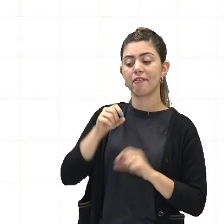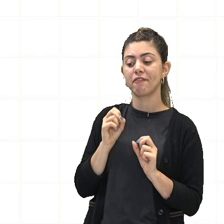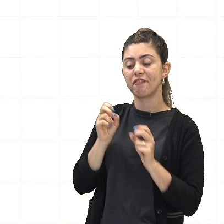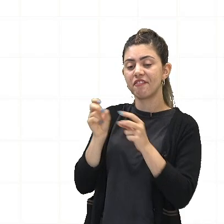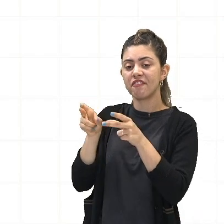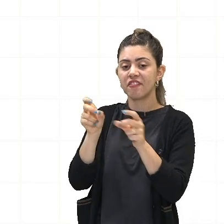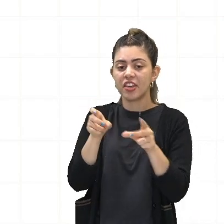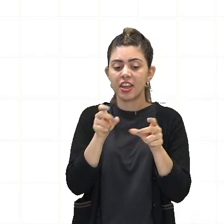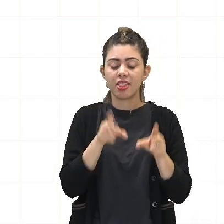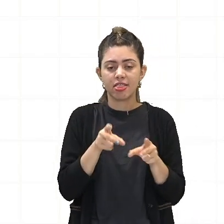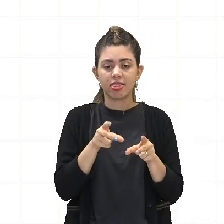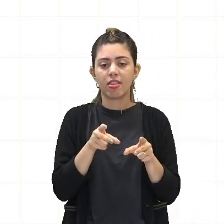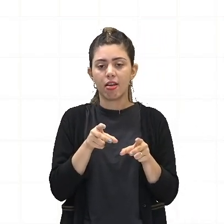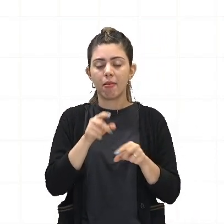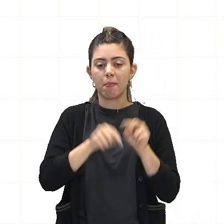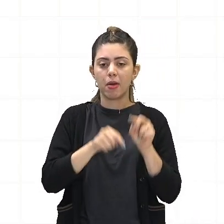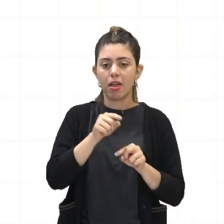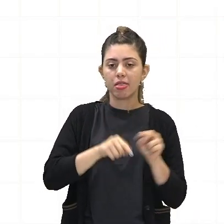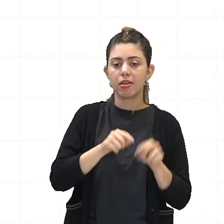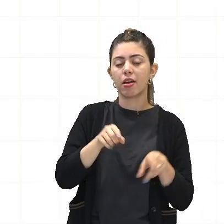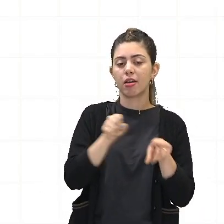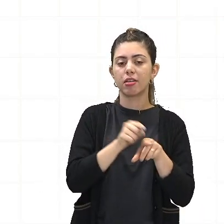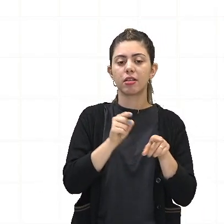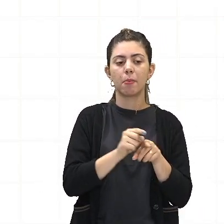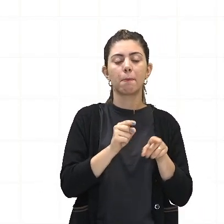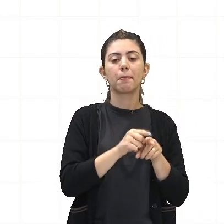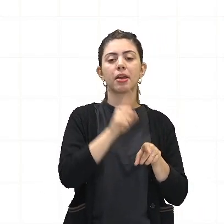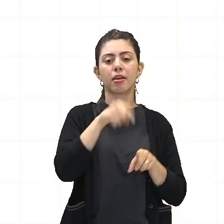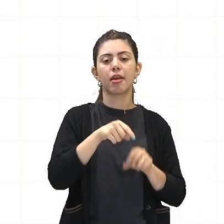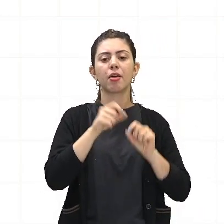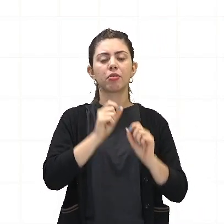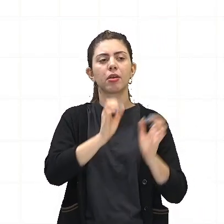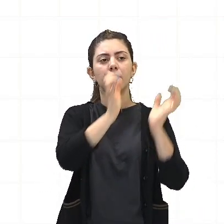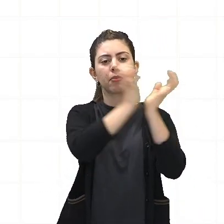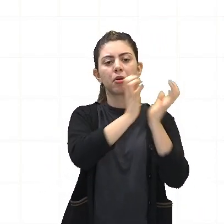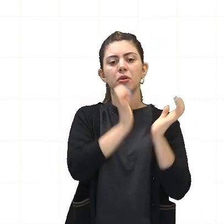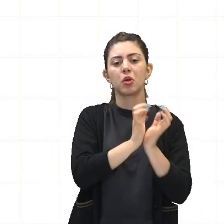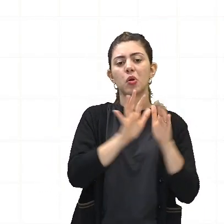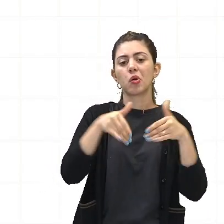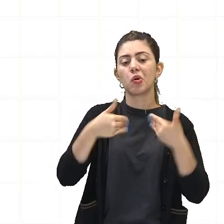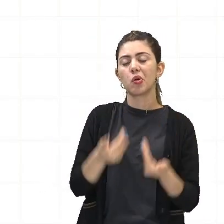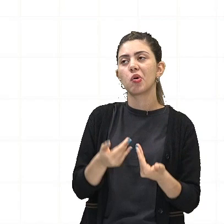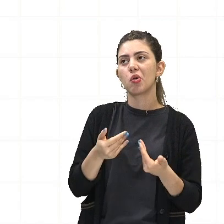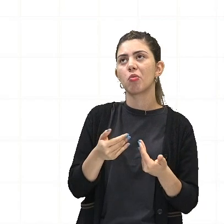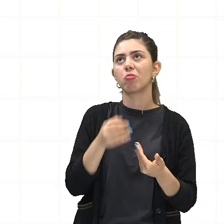e práticas da Igreja Católica. E que críticas foram essas